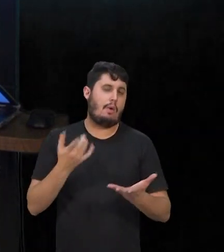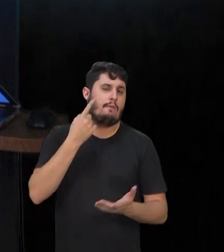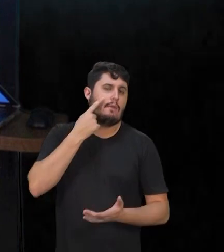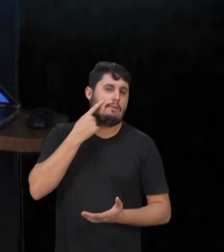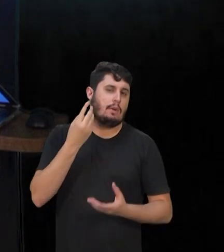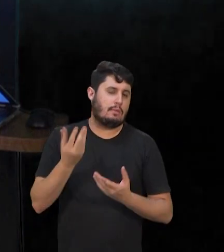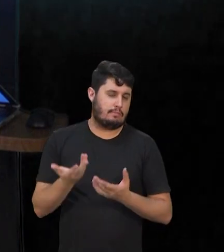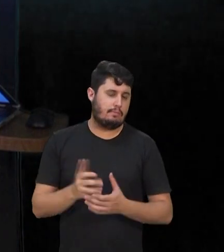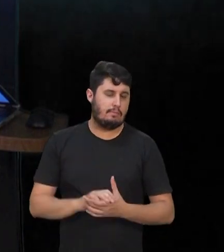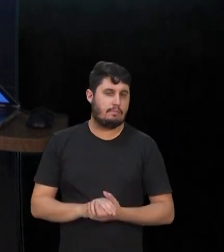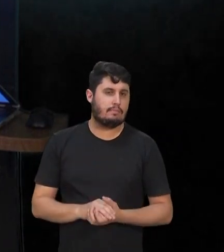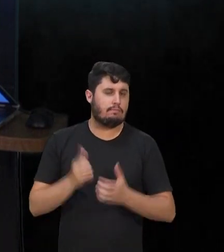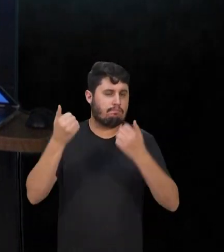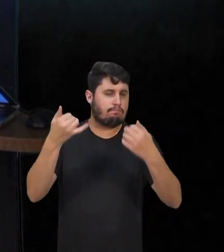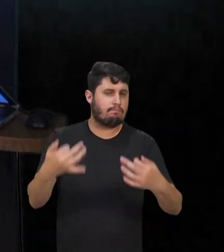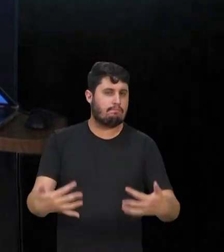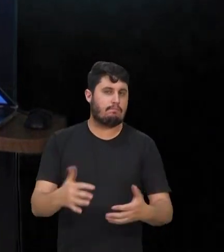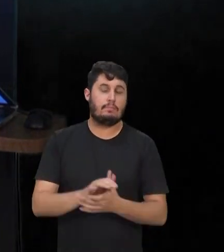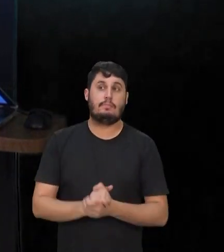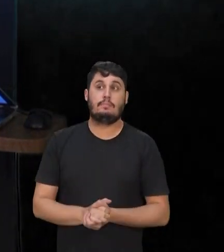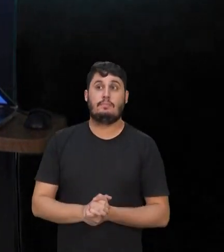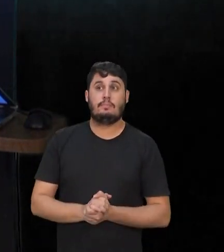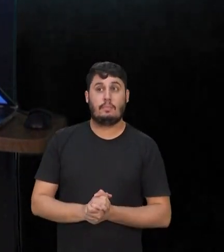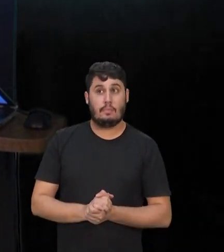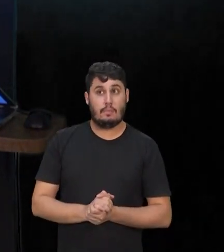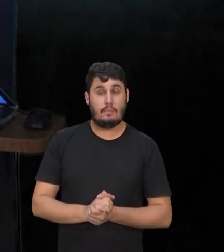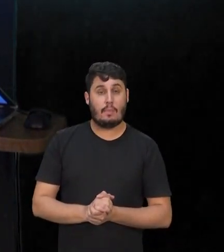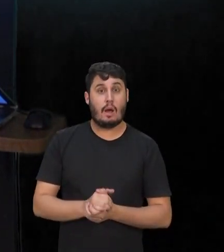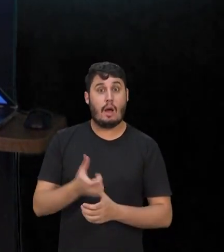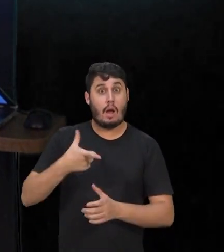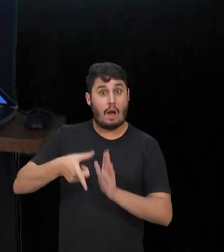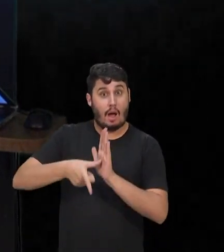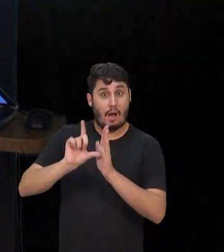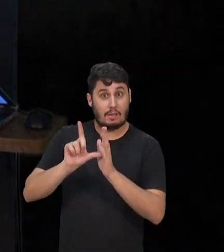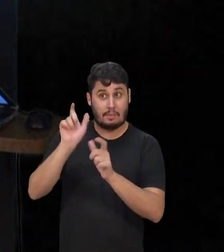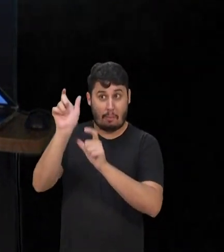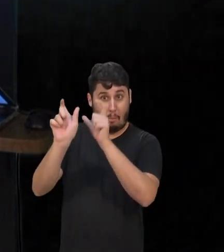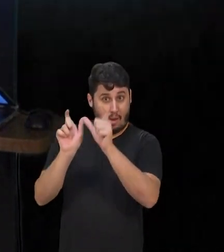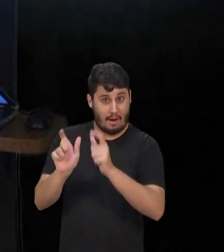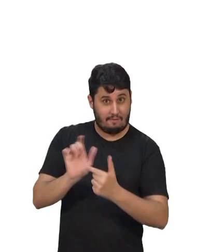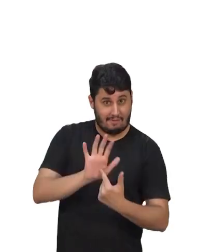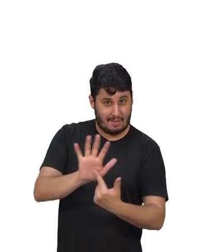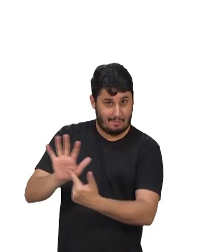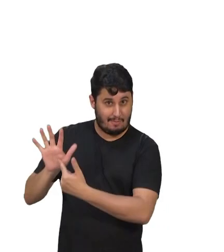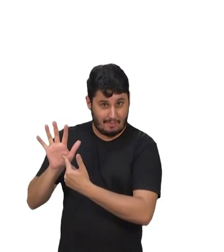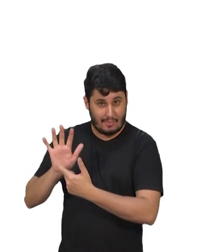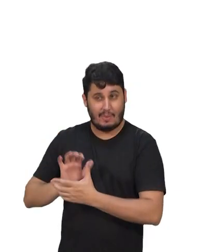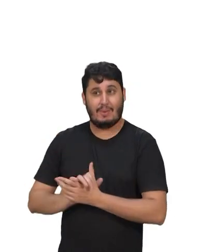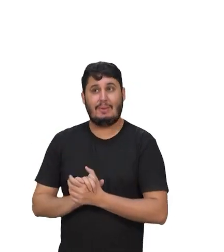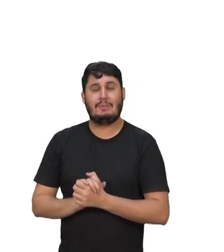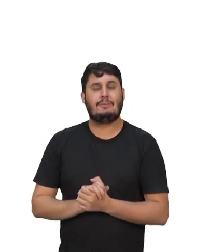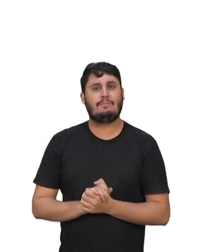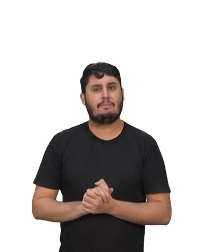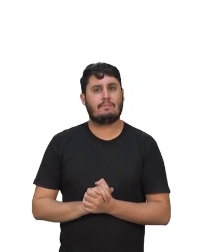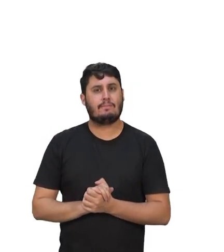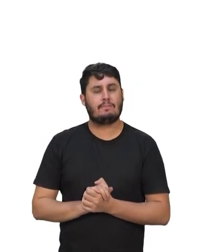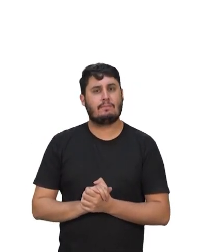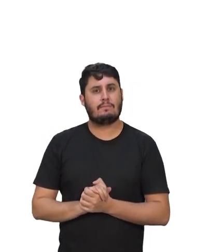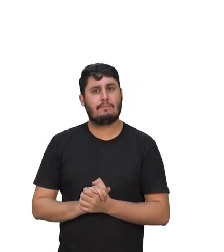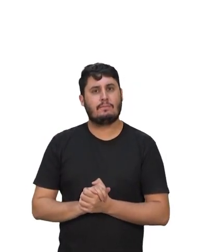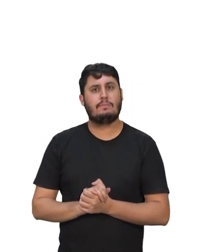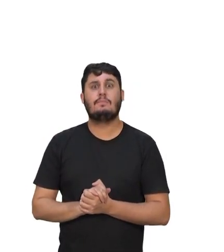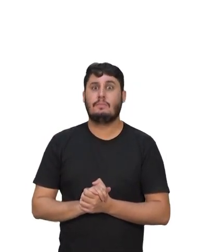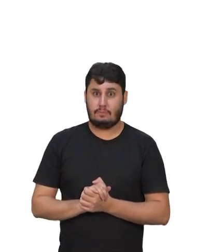Então, essas palavras que nós vimos aí na imagem anterior, ó, aqui, essas palavras, elas podem dar